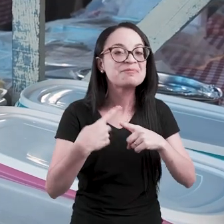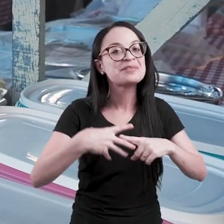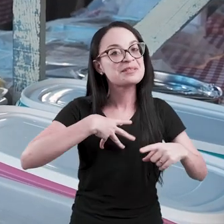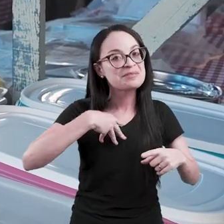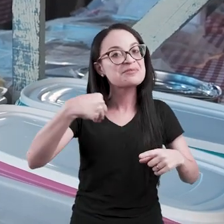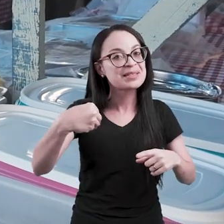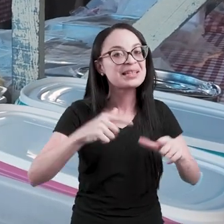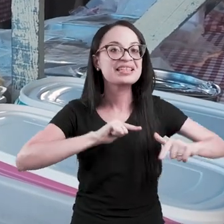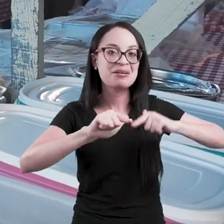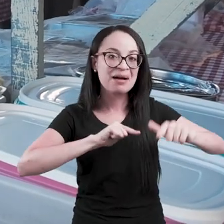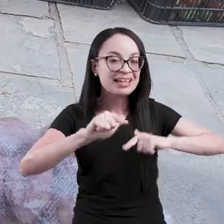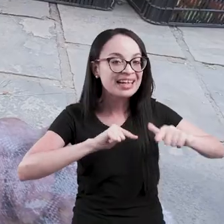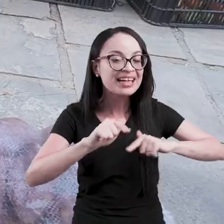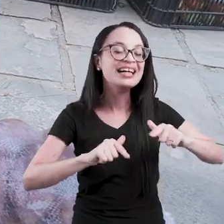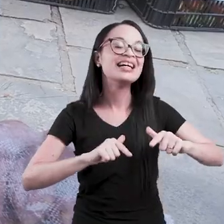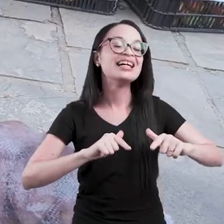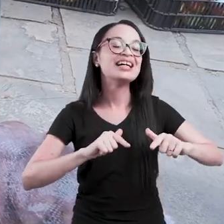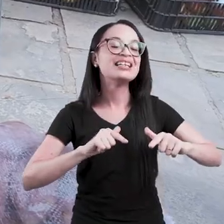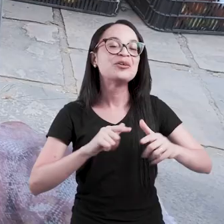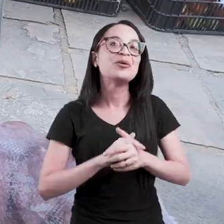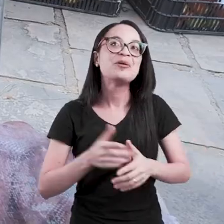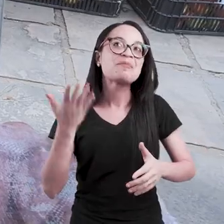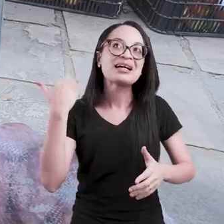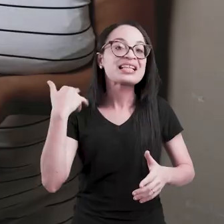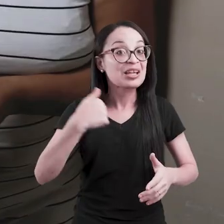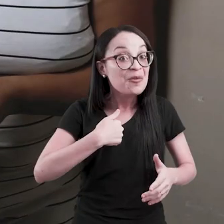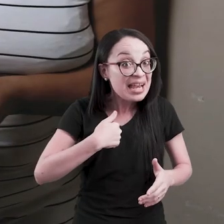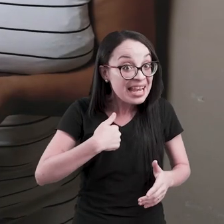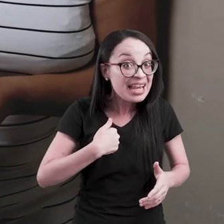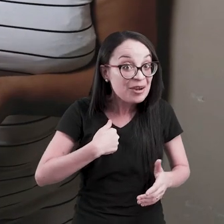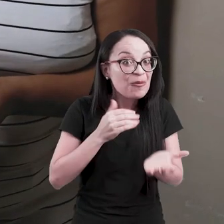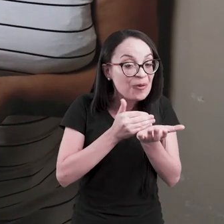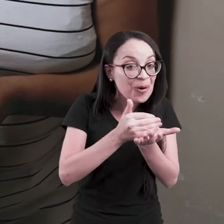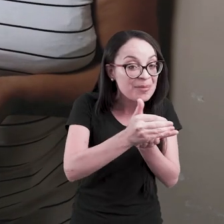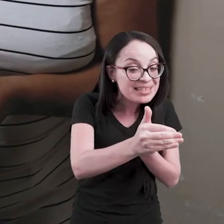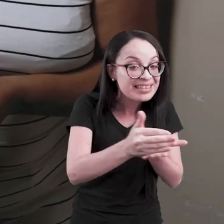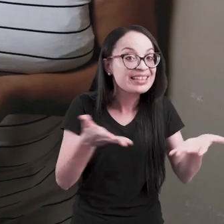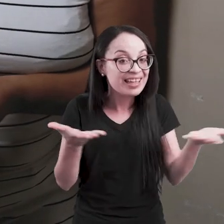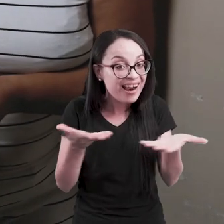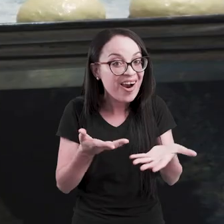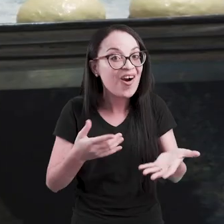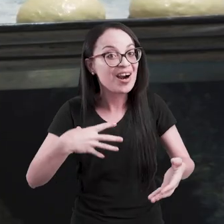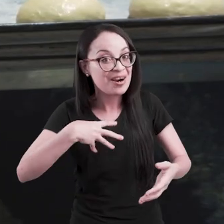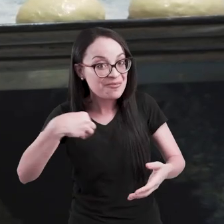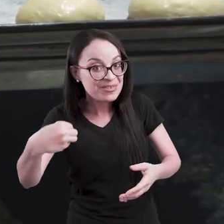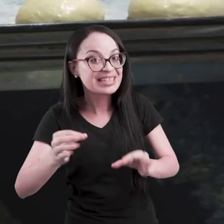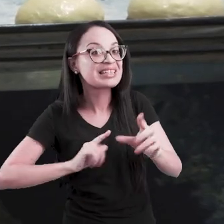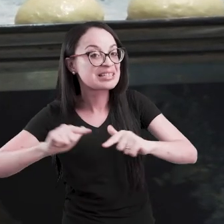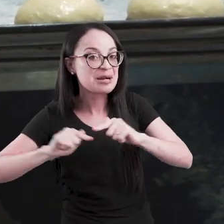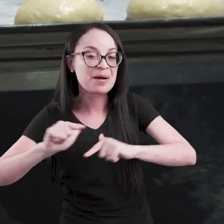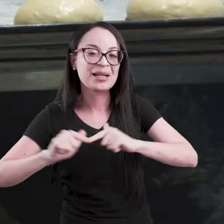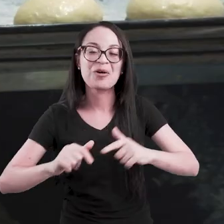filhas tomar conta do que eu criei, que fui botando, ajeitando, ensinando, e hoje